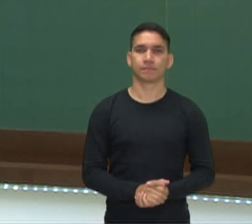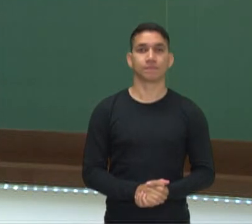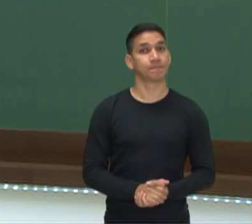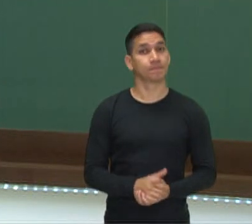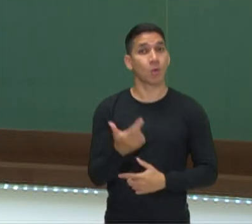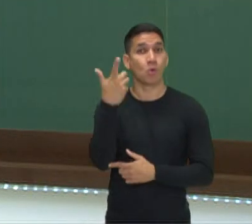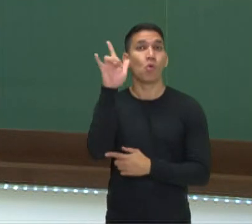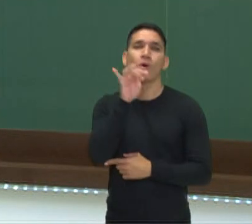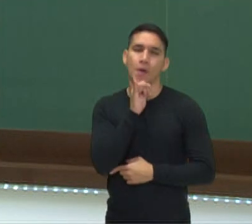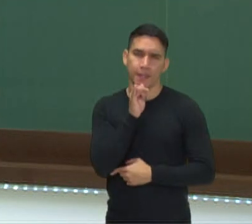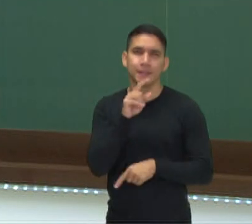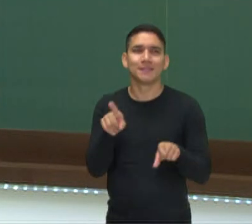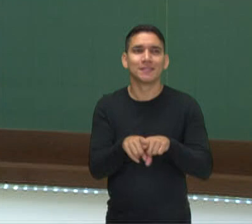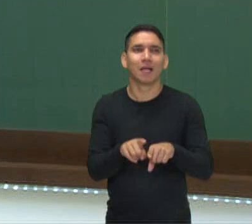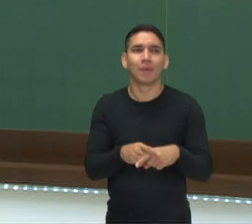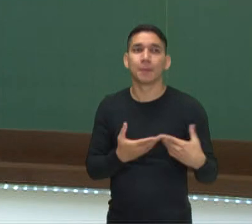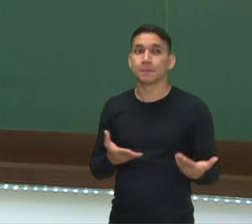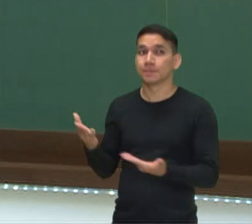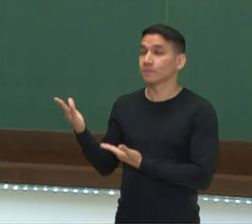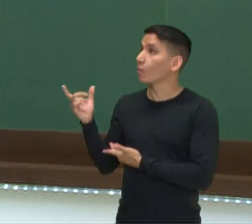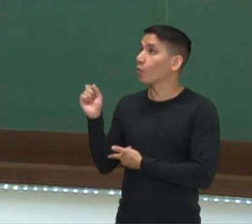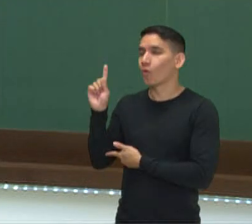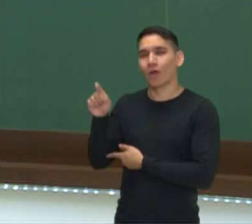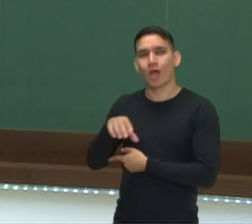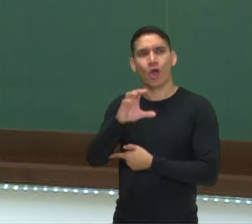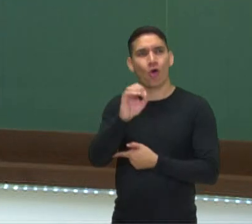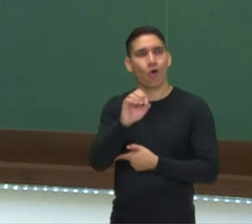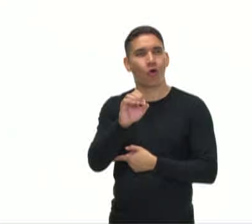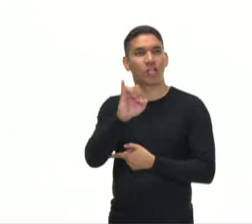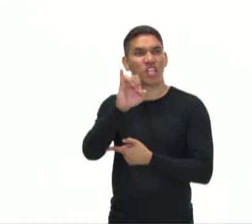E outro exemplo é a precipitação do iodeto